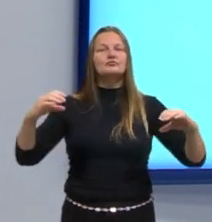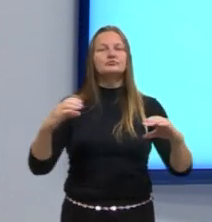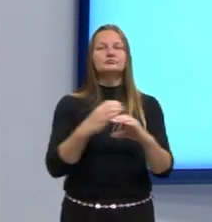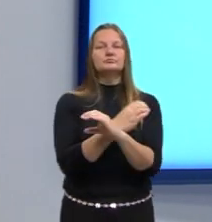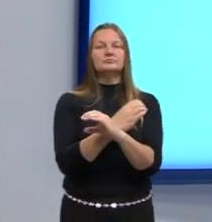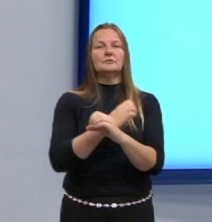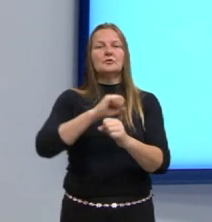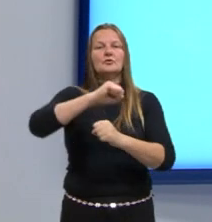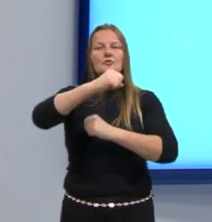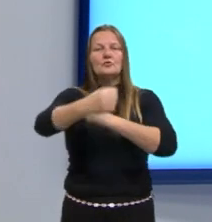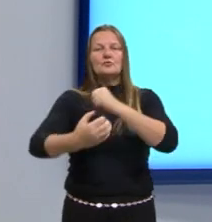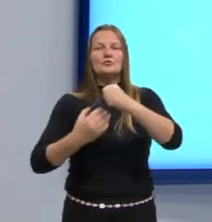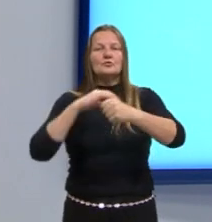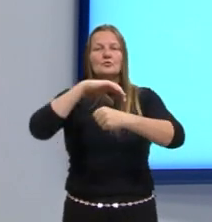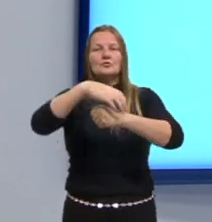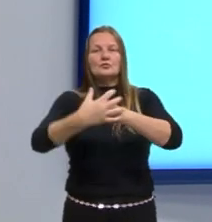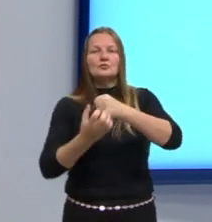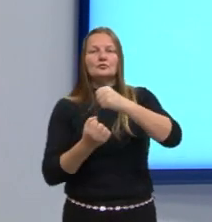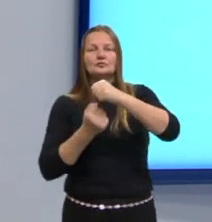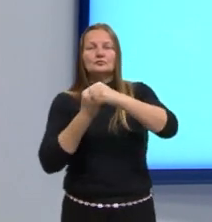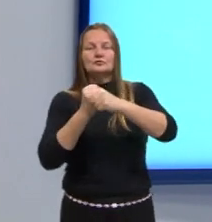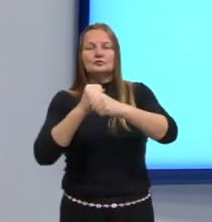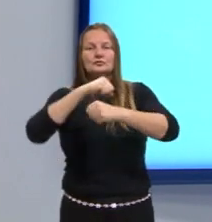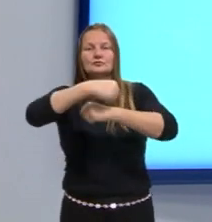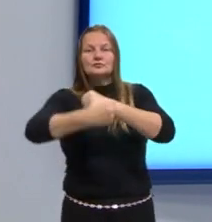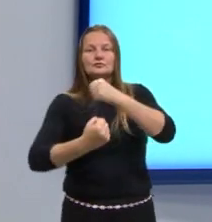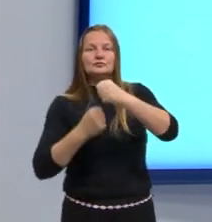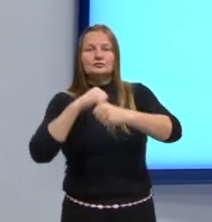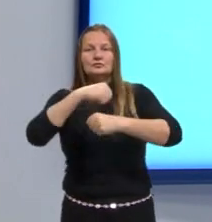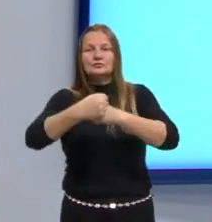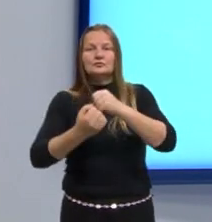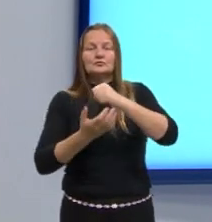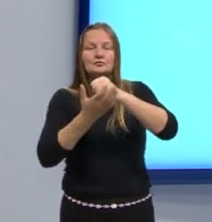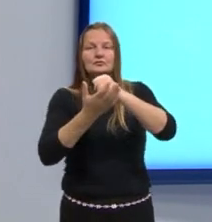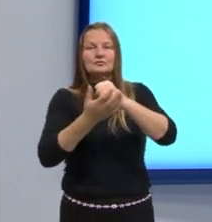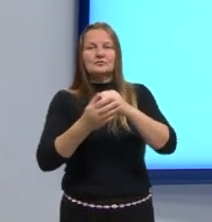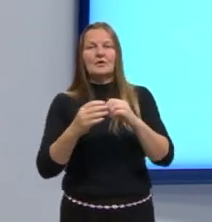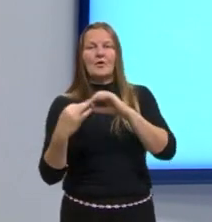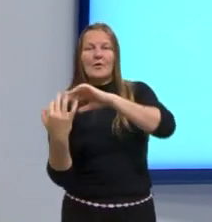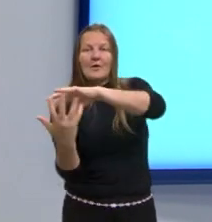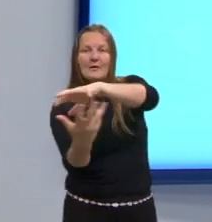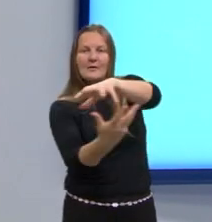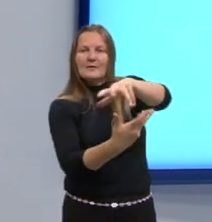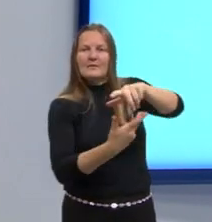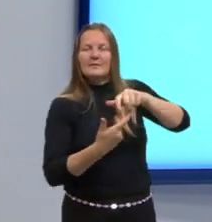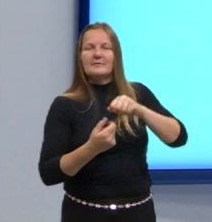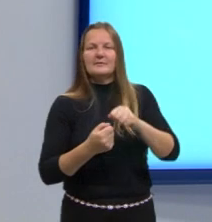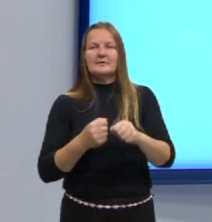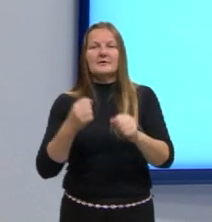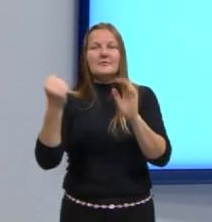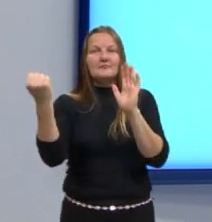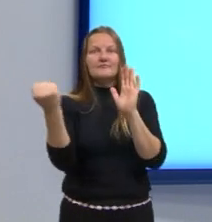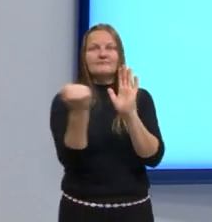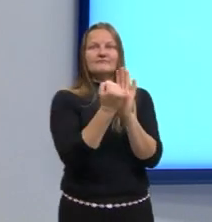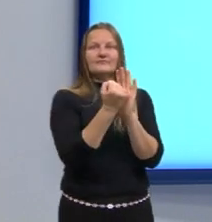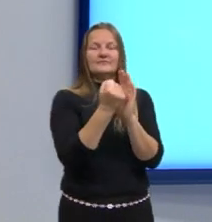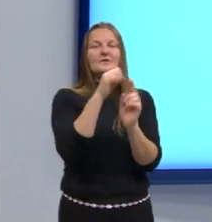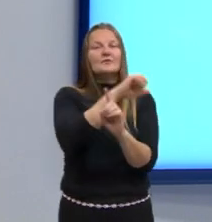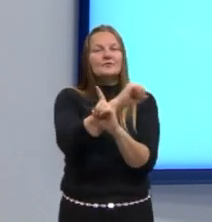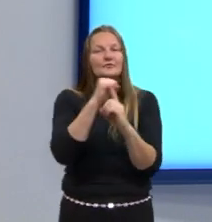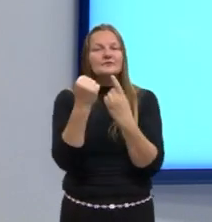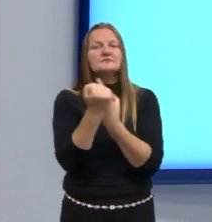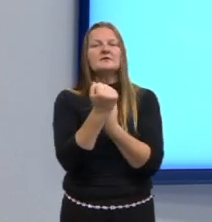sustentabilidade quando a gente fala de sustentabilidade a gente está falando de menos impacto ambiental de menos Impacto social